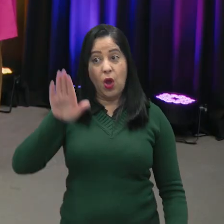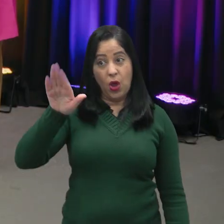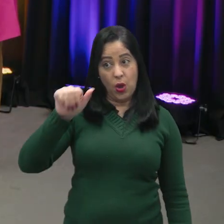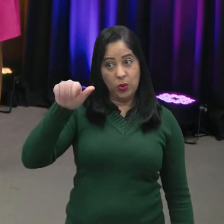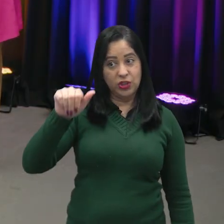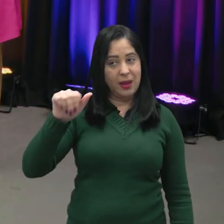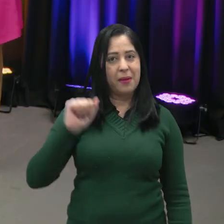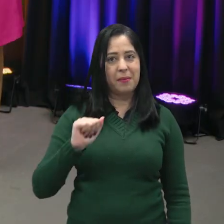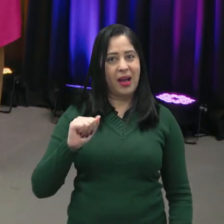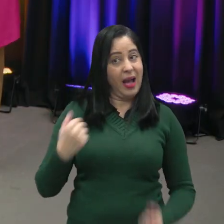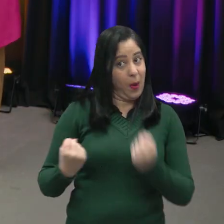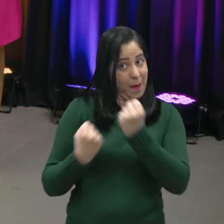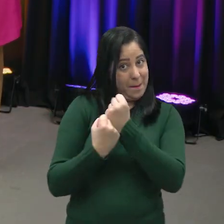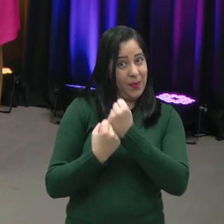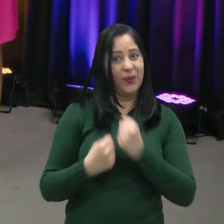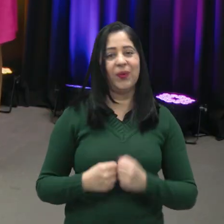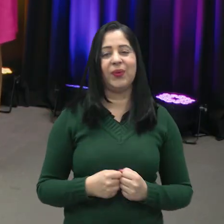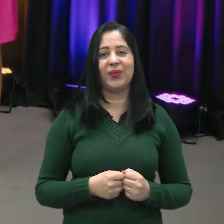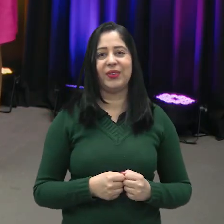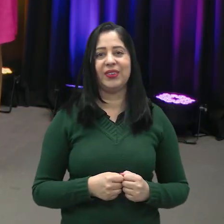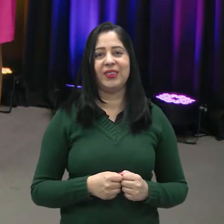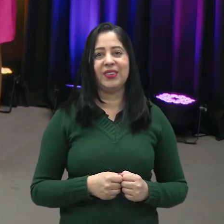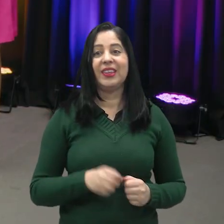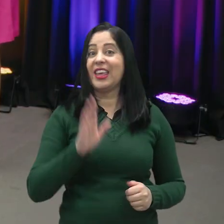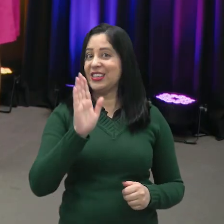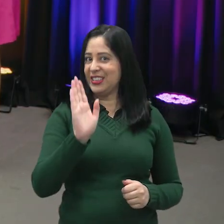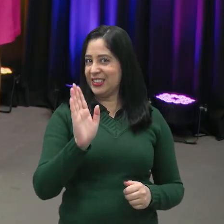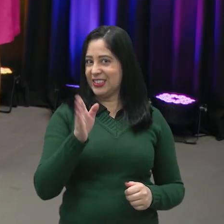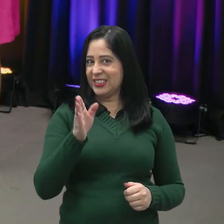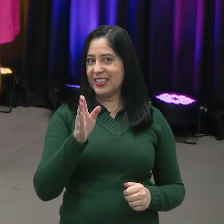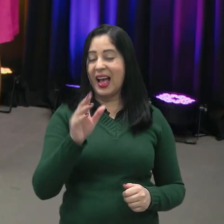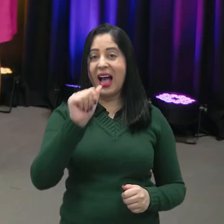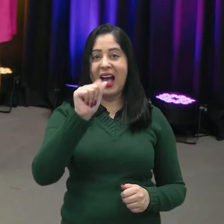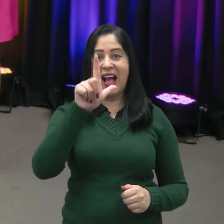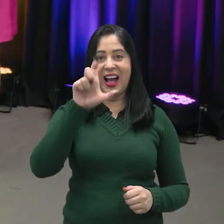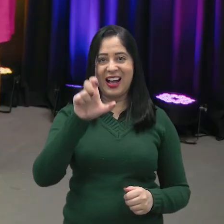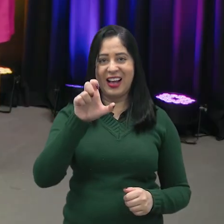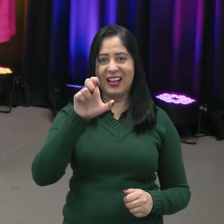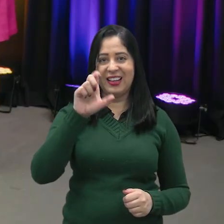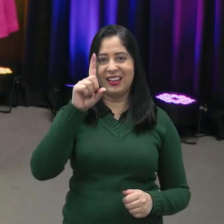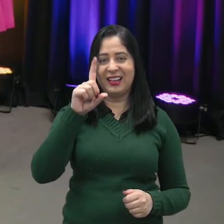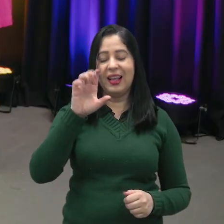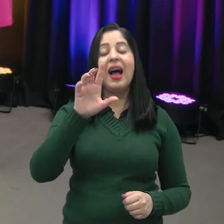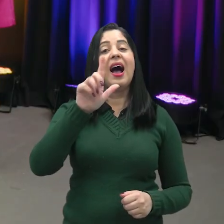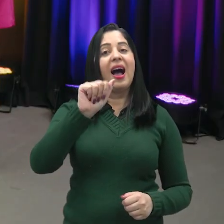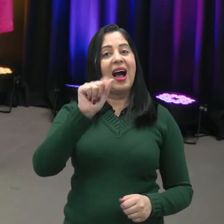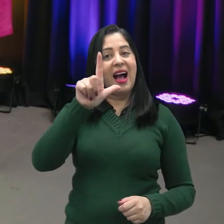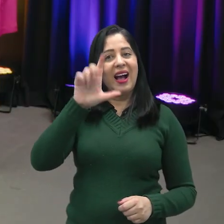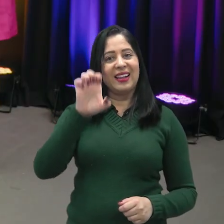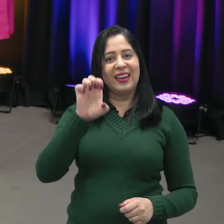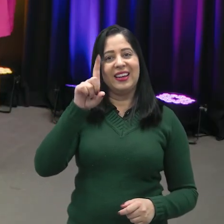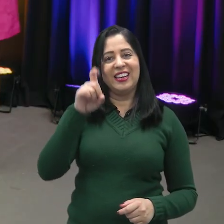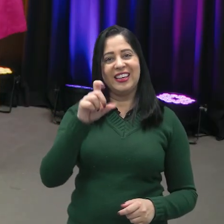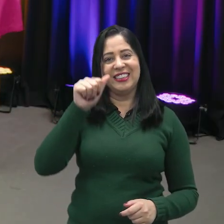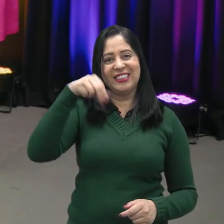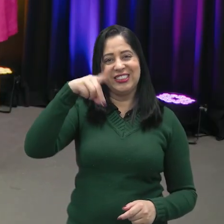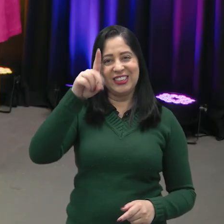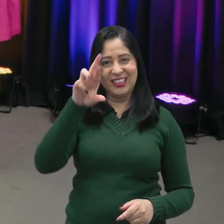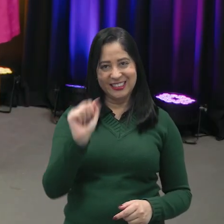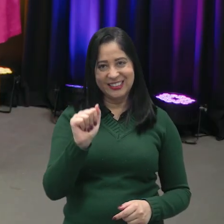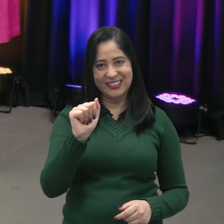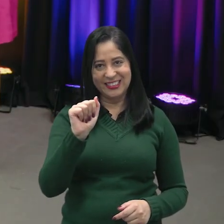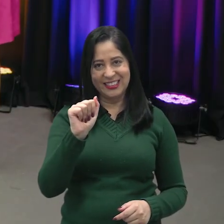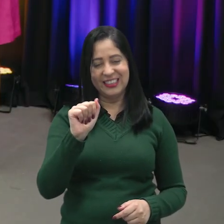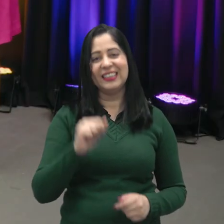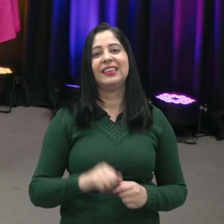a situação pra gente, a situação que pode vir a acontecer, e vai nos mostrar como você se sai dessa